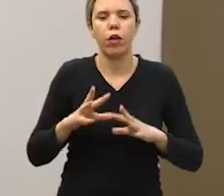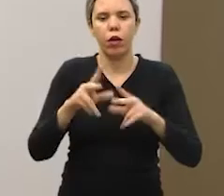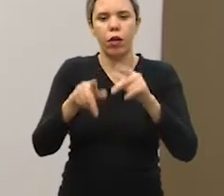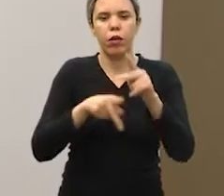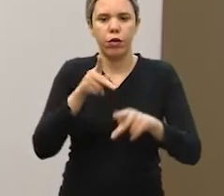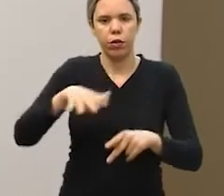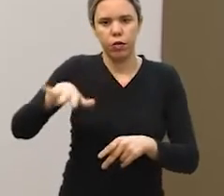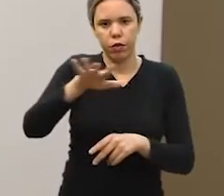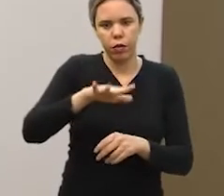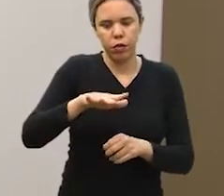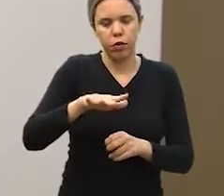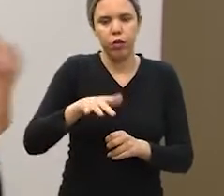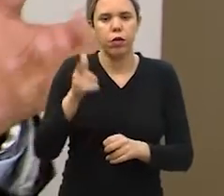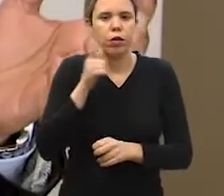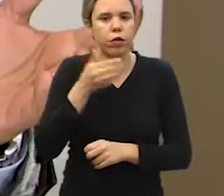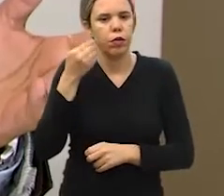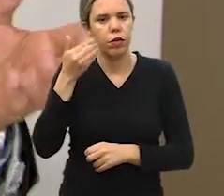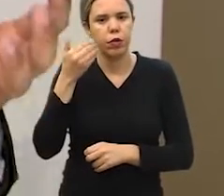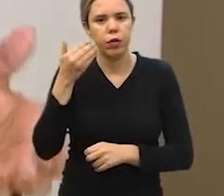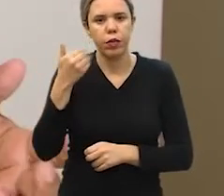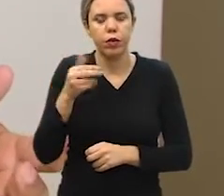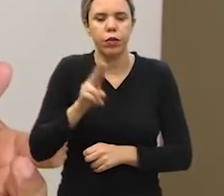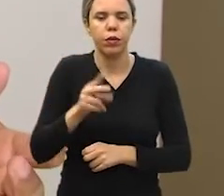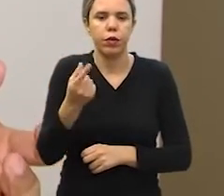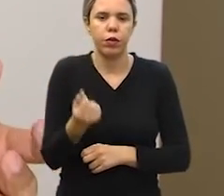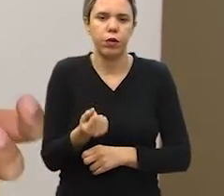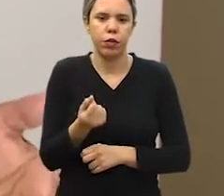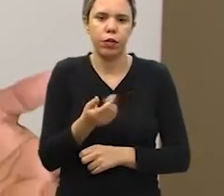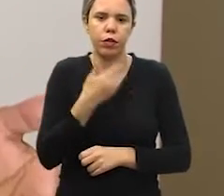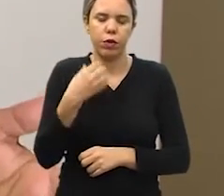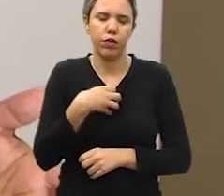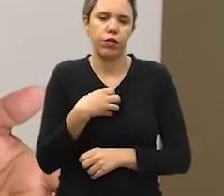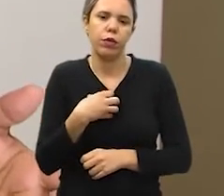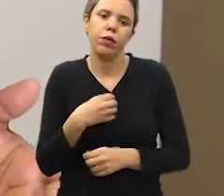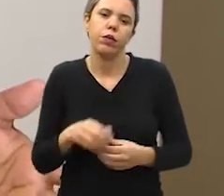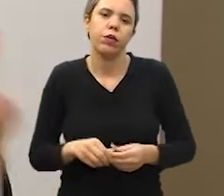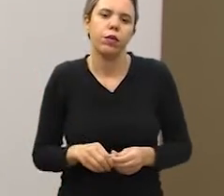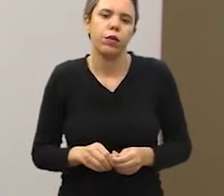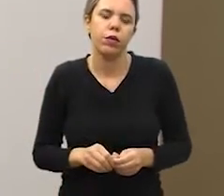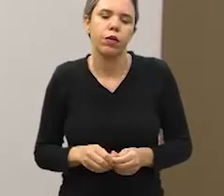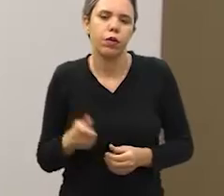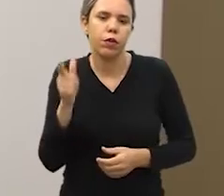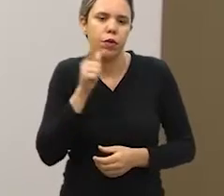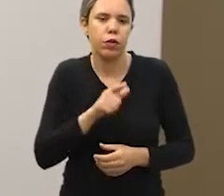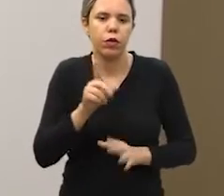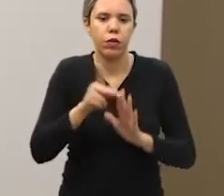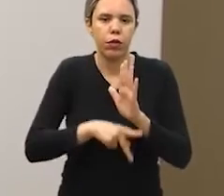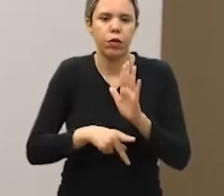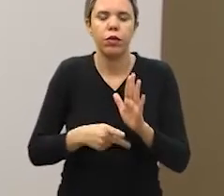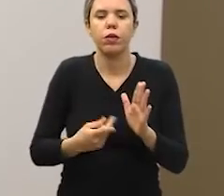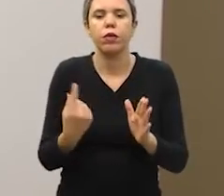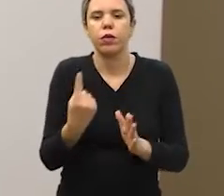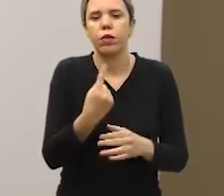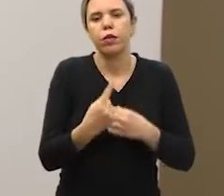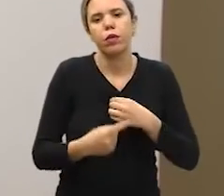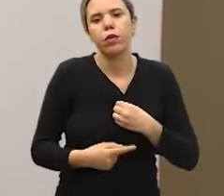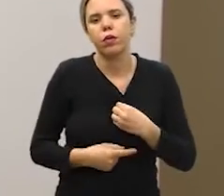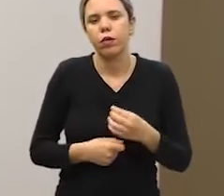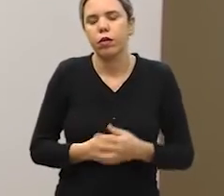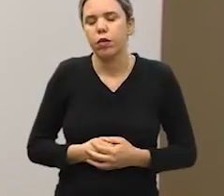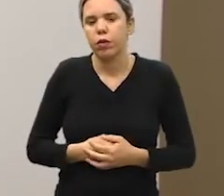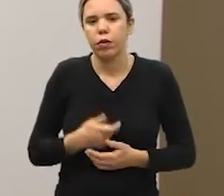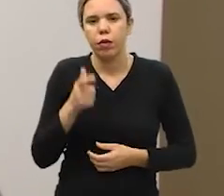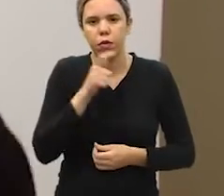todas as pessoas consigam usar o dinheiro da melhor forma para conquistar os seus projetos individuais e